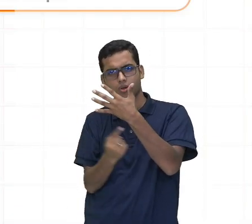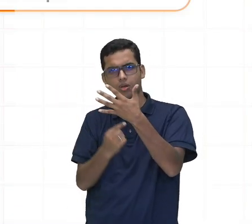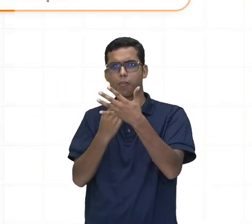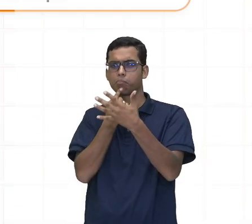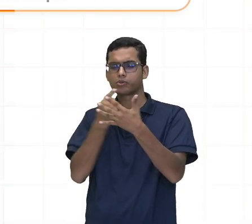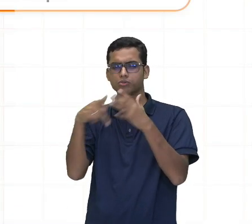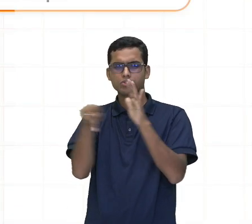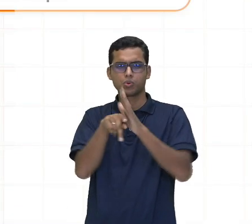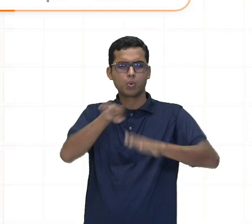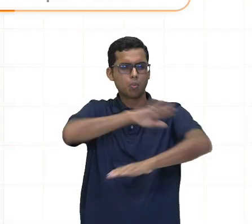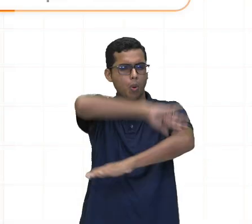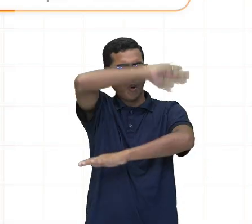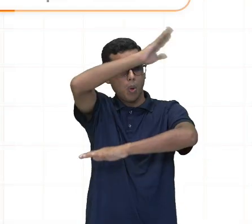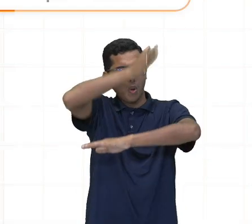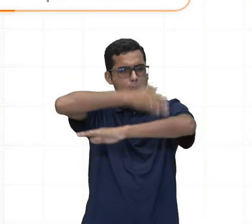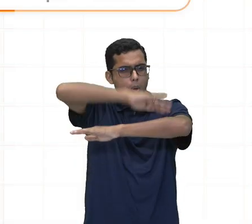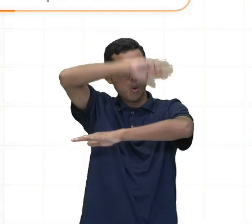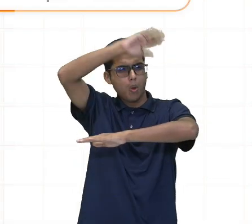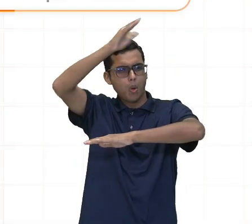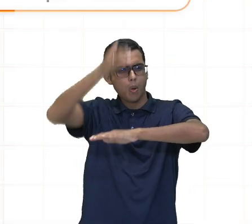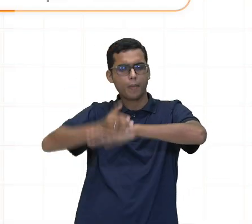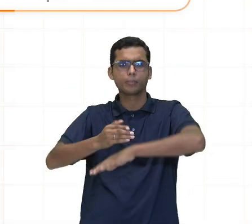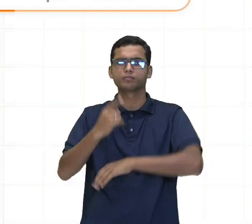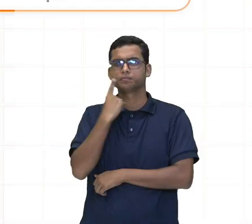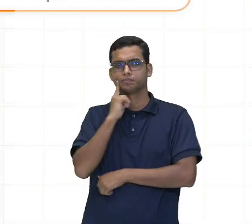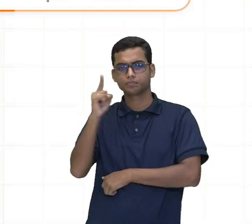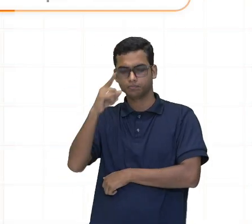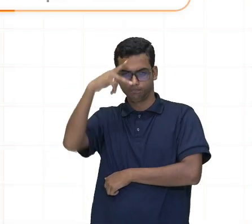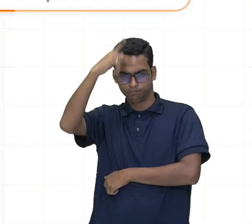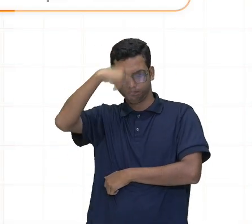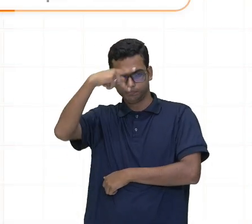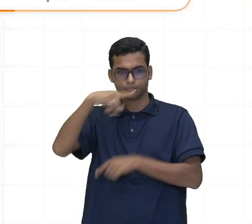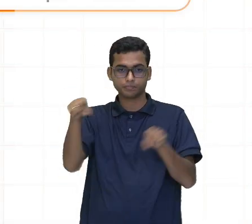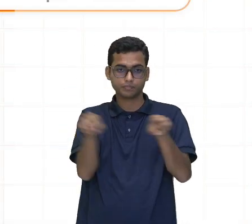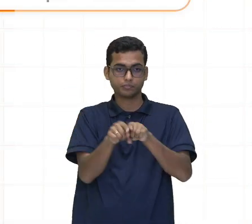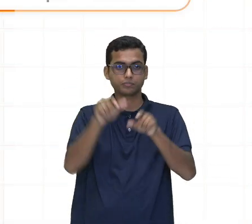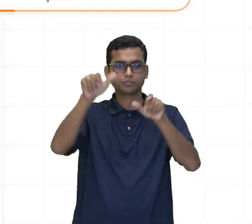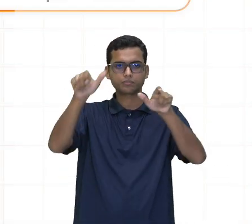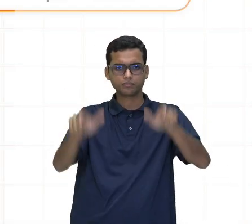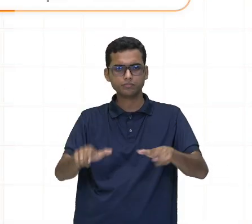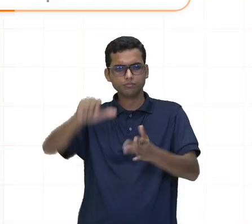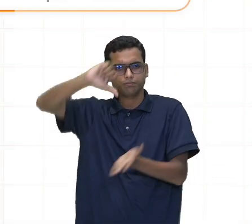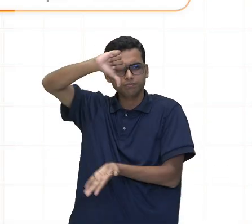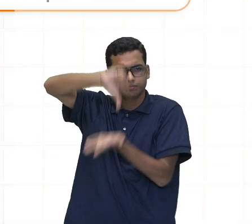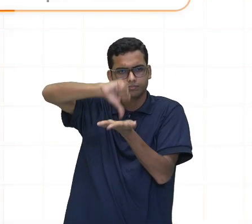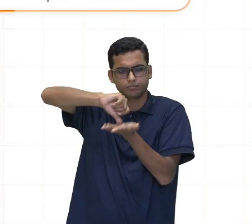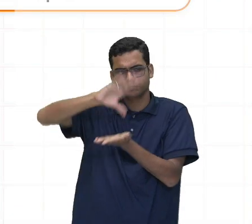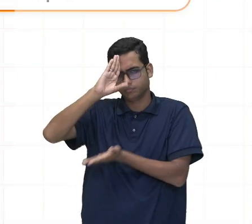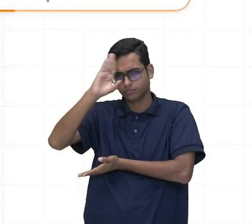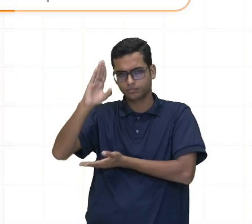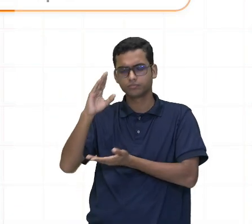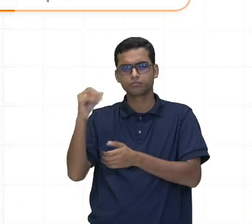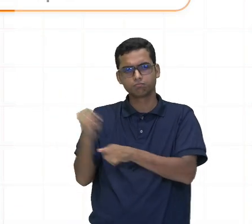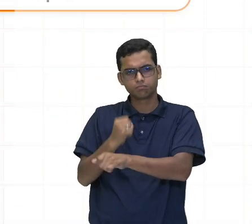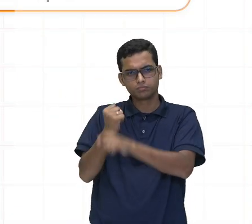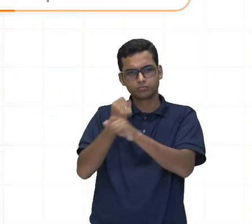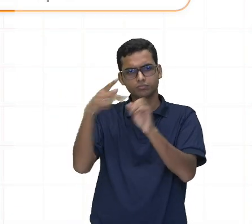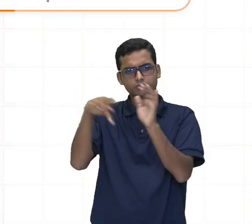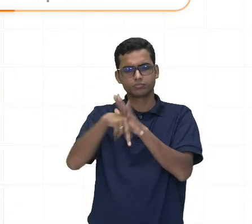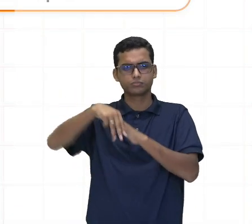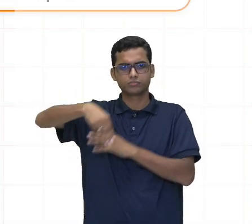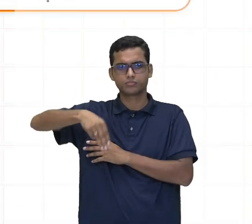arquitetura e uma das principais cidades criadas pelos incas é justamente Machu